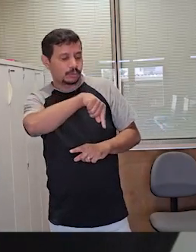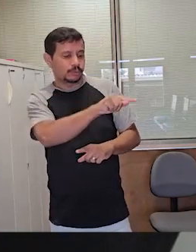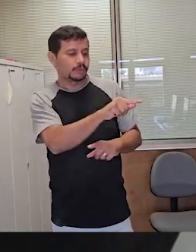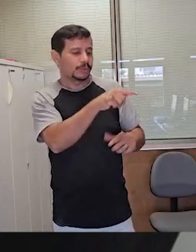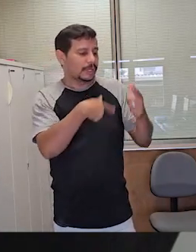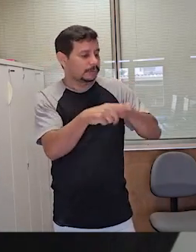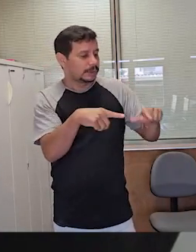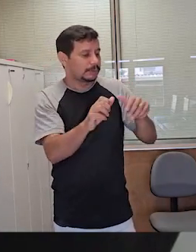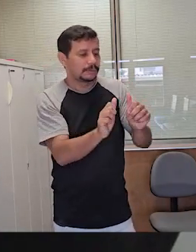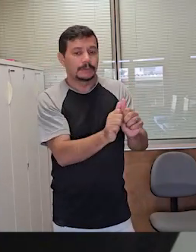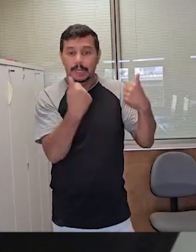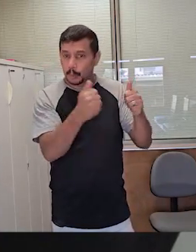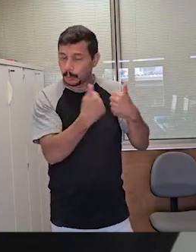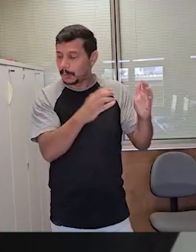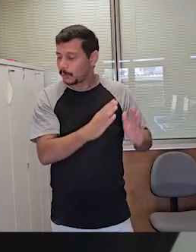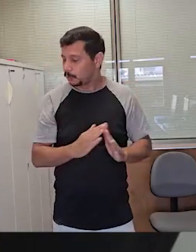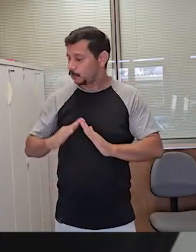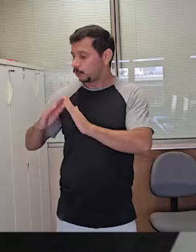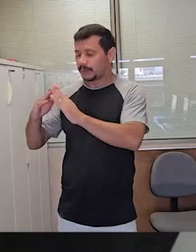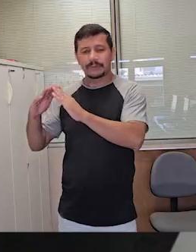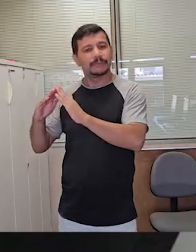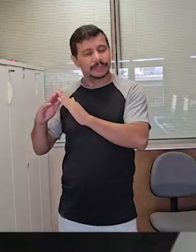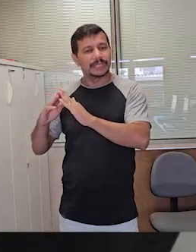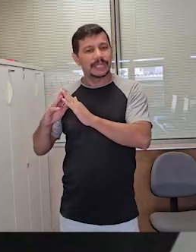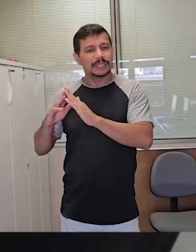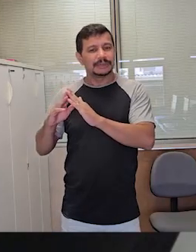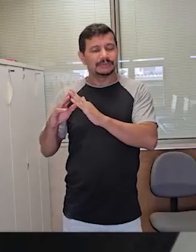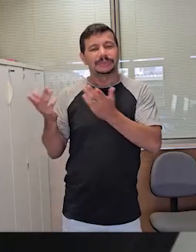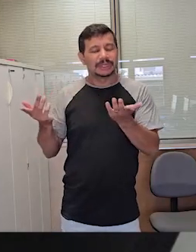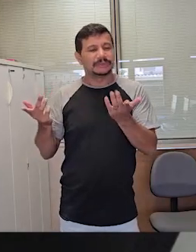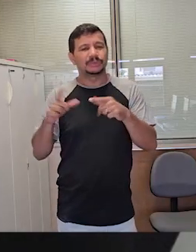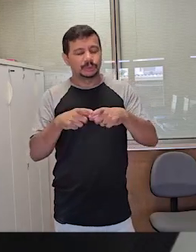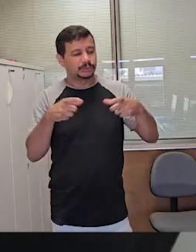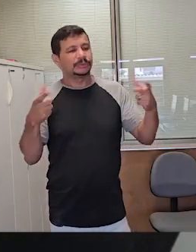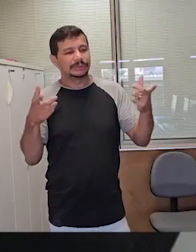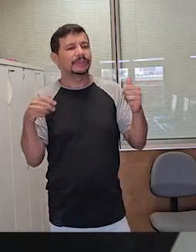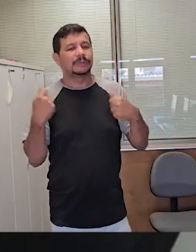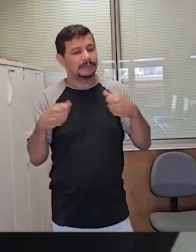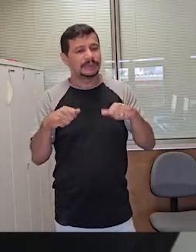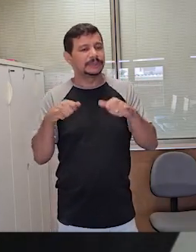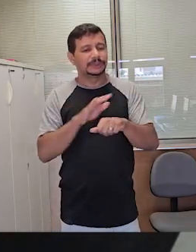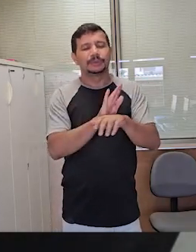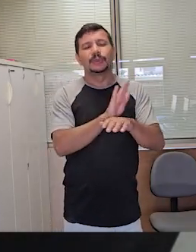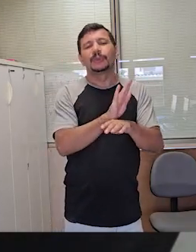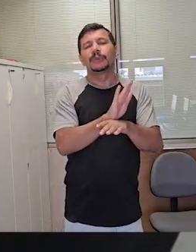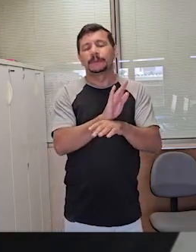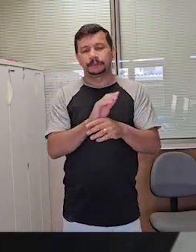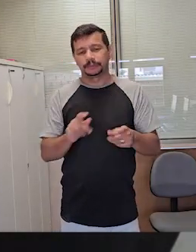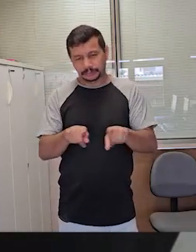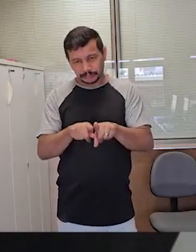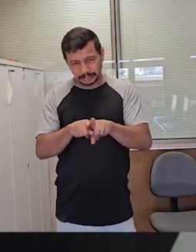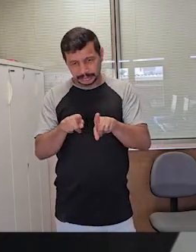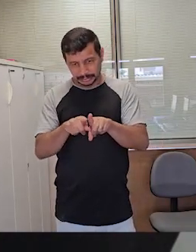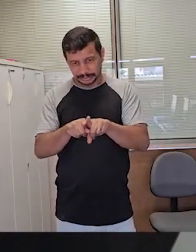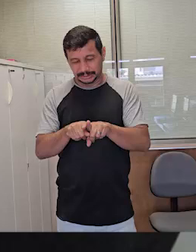dia e foi lá para morrer, né? Teoricamente foi para morrer, a gente vai ver que os números no Brasil ainda estão muito longe de ser aquilo que a gente sonhou